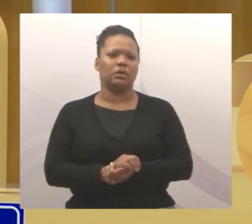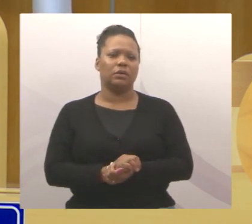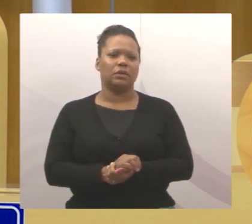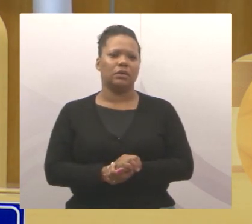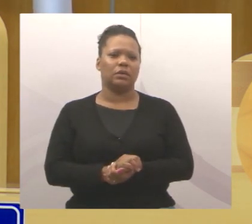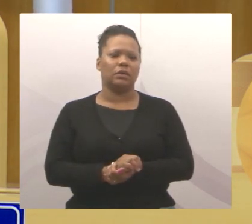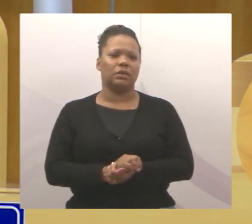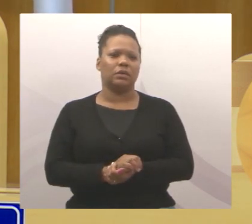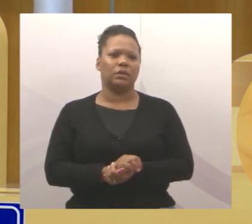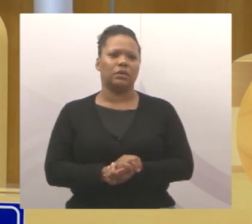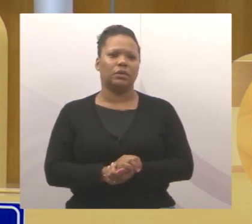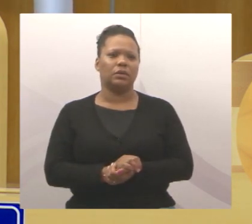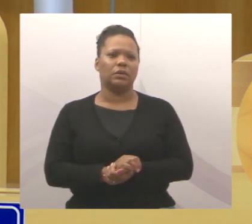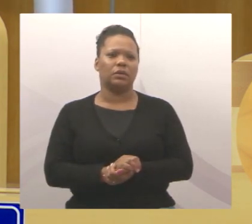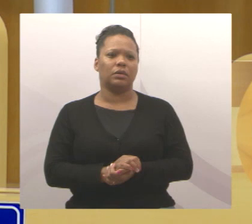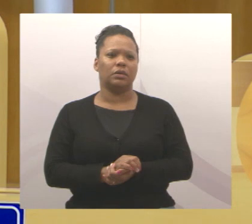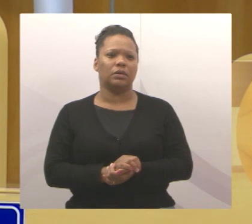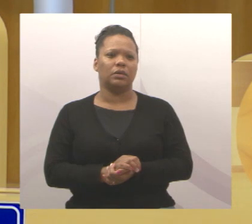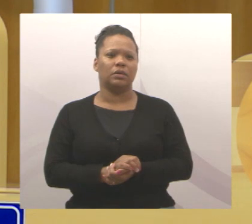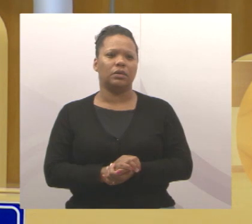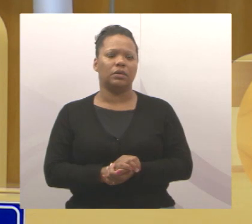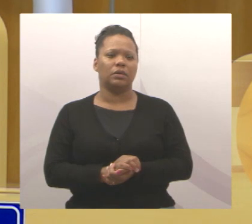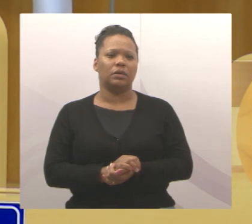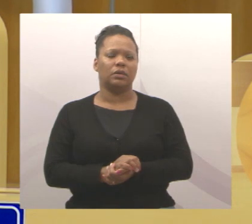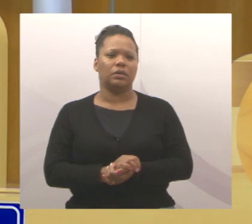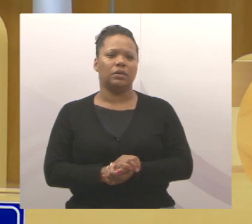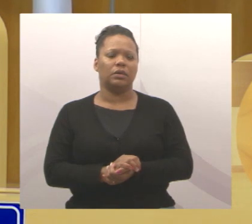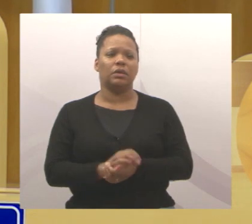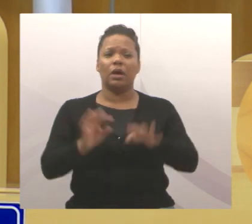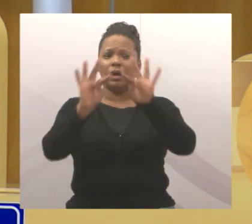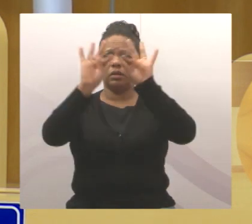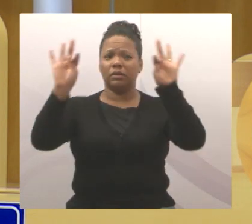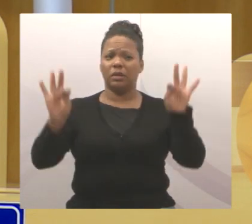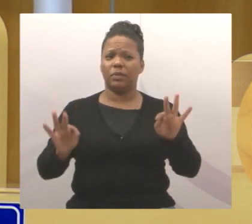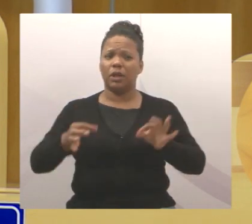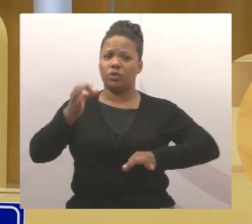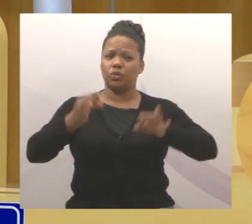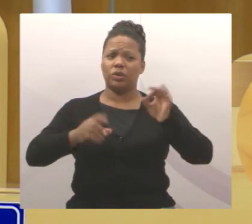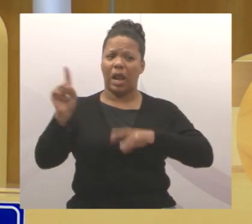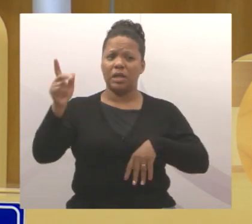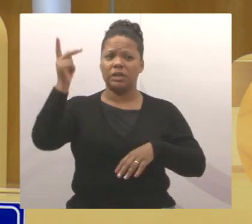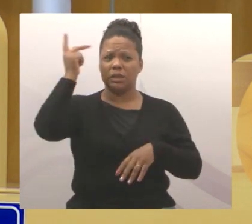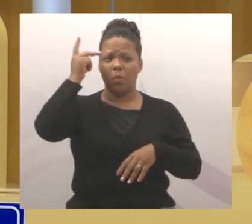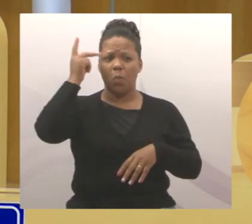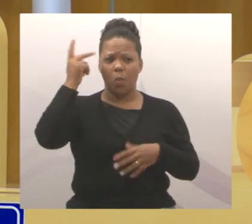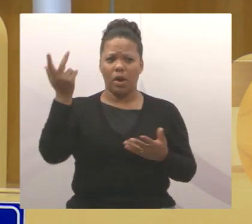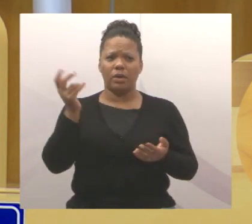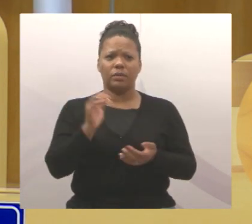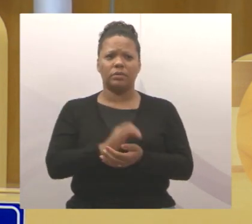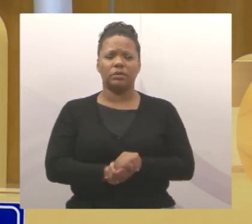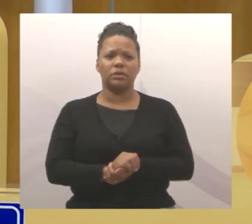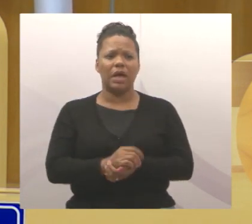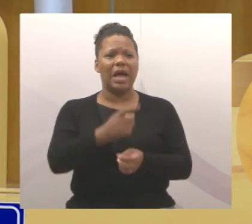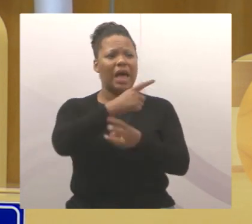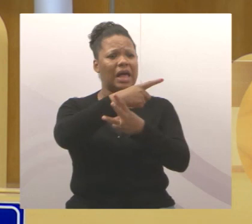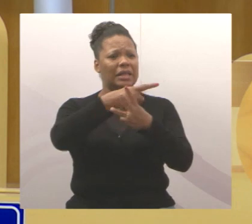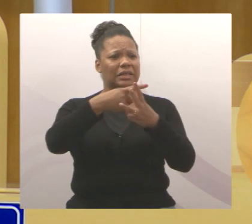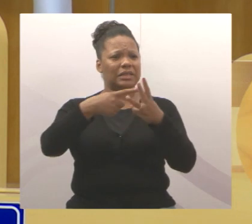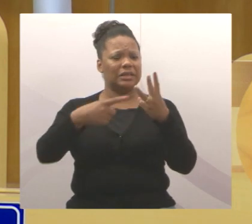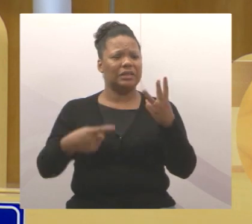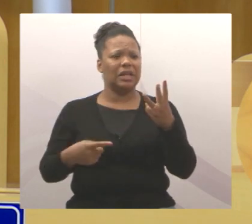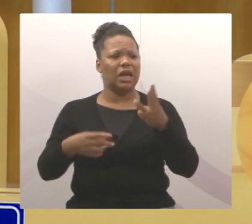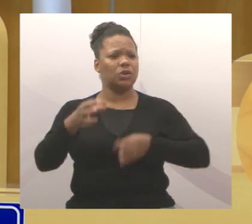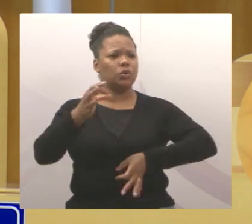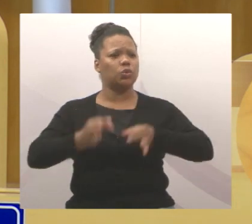o problema das pessoas. E o Tribunal de Justiça de São Paulo, por intermédio de 3